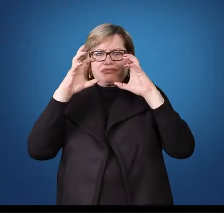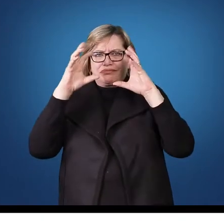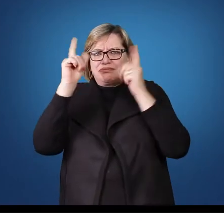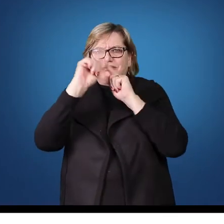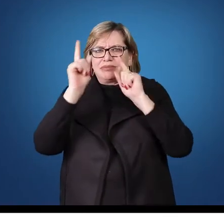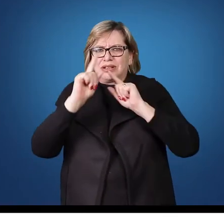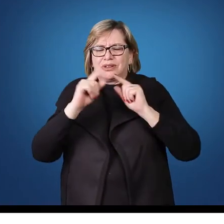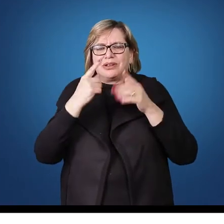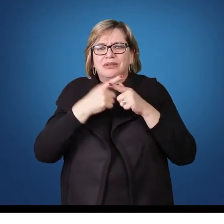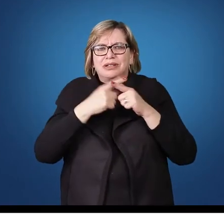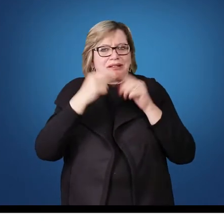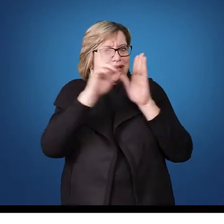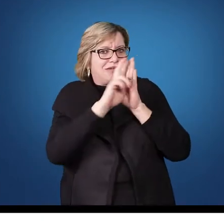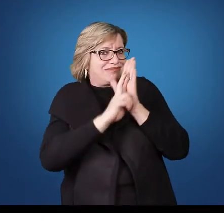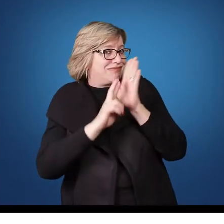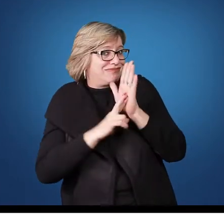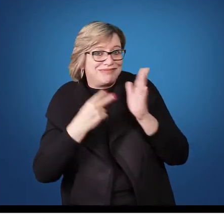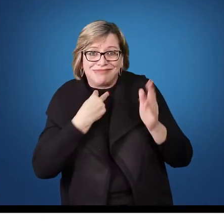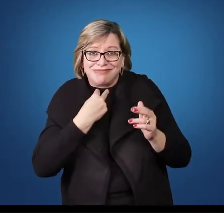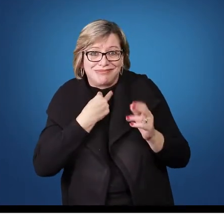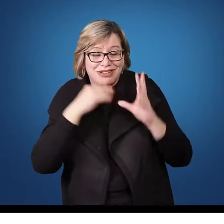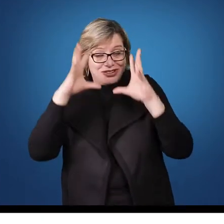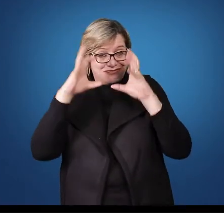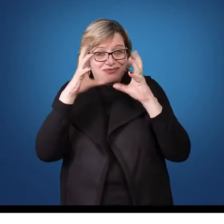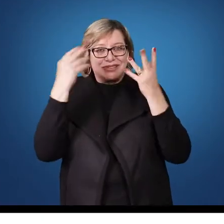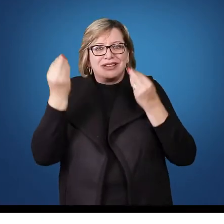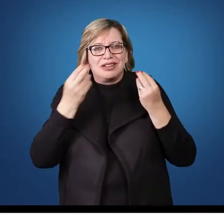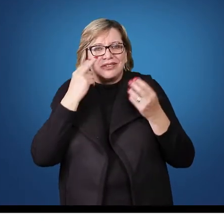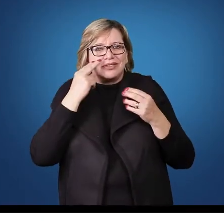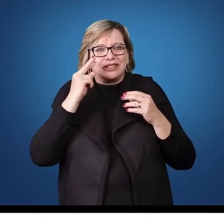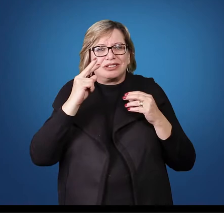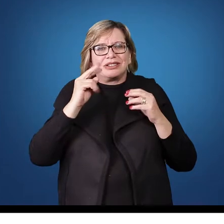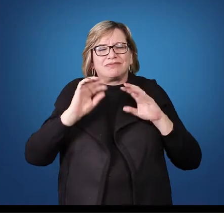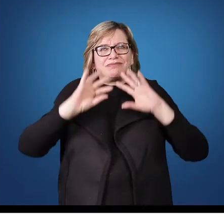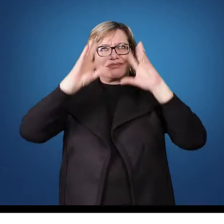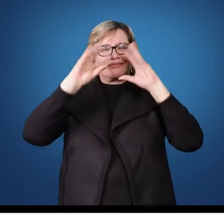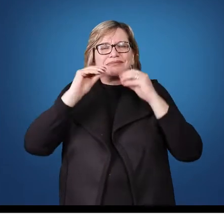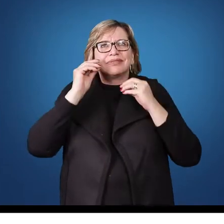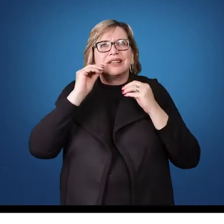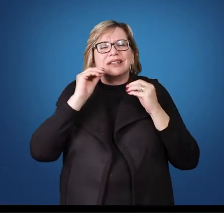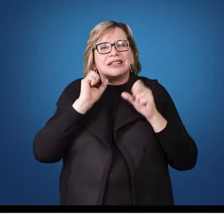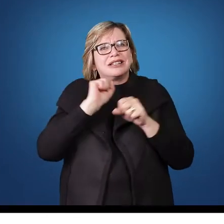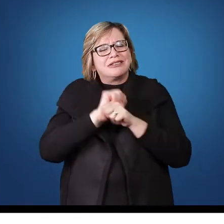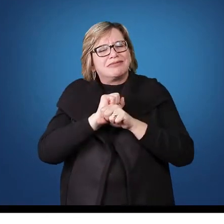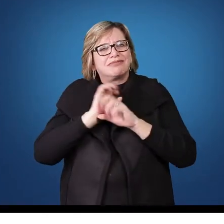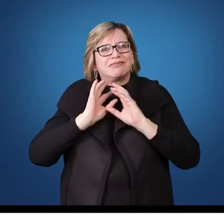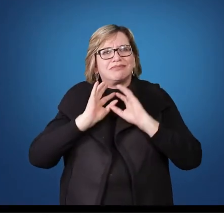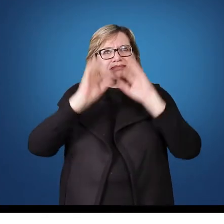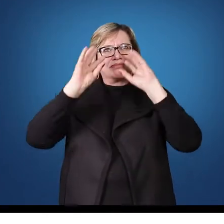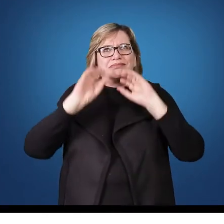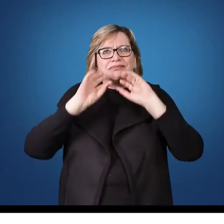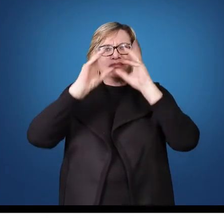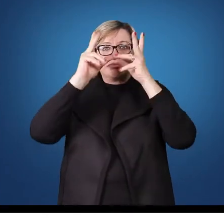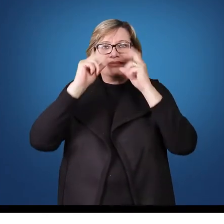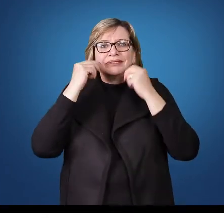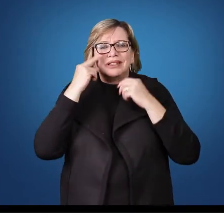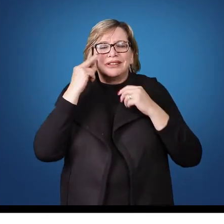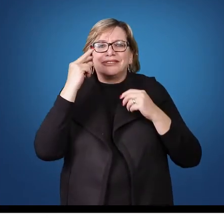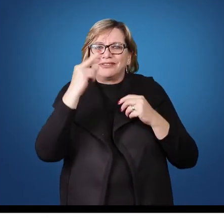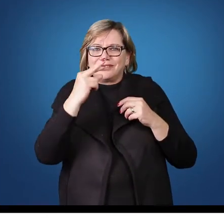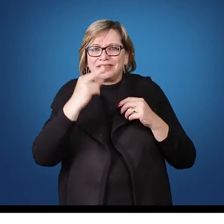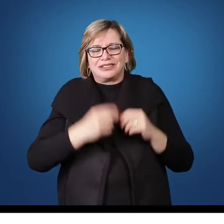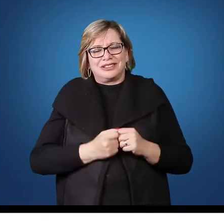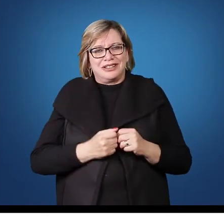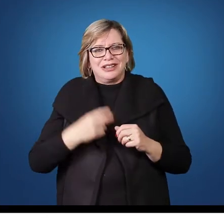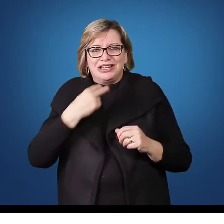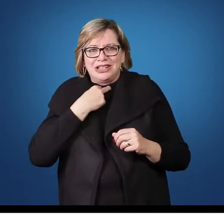porque na regra não é permitido fazer a apreensão da bola. Então, dá um toquinho para cima e passa. Vamos lá. E continua o jogo, não